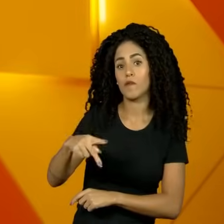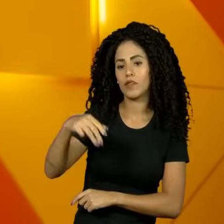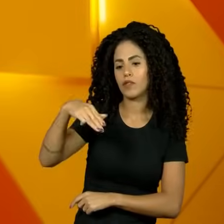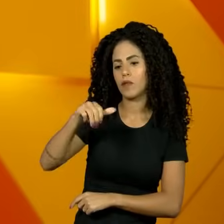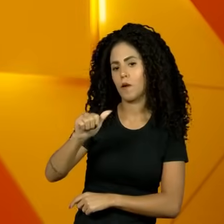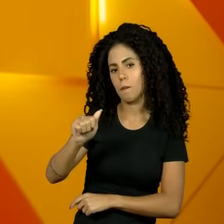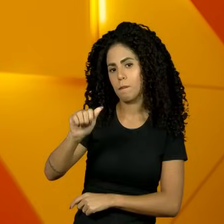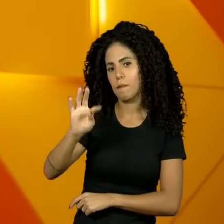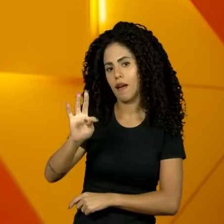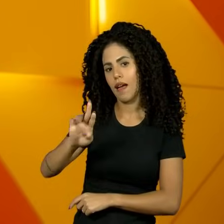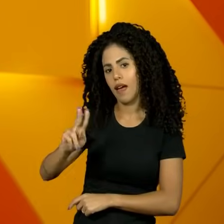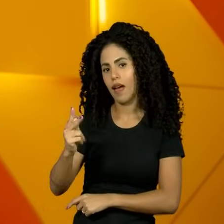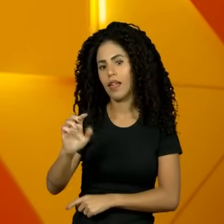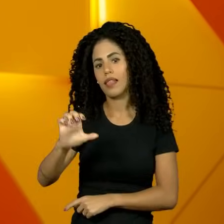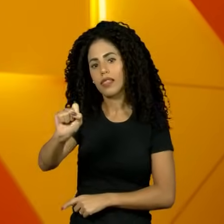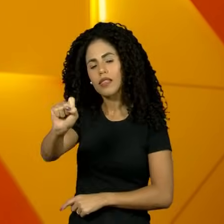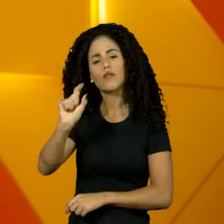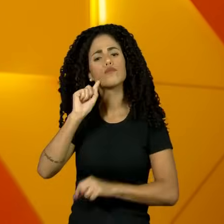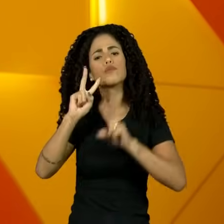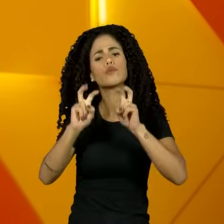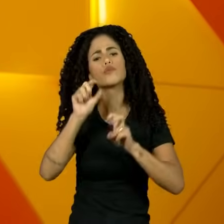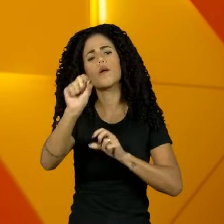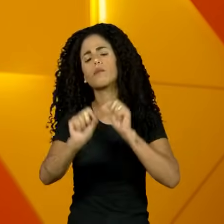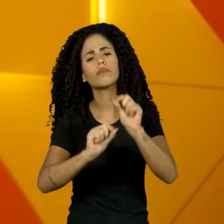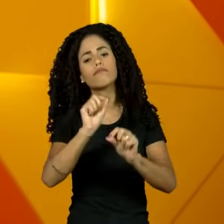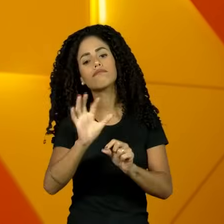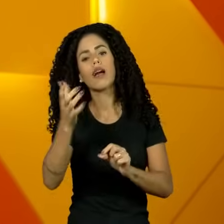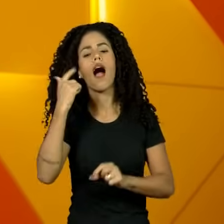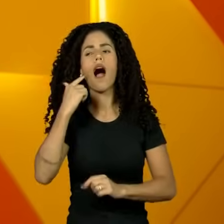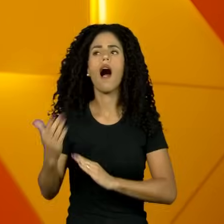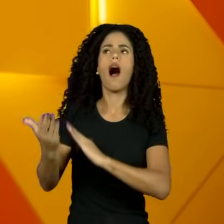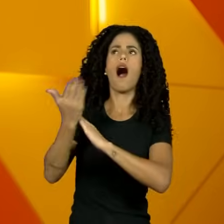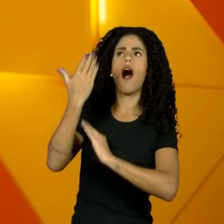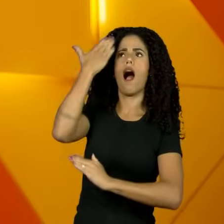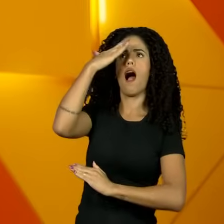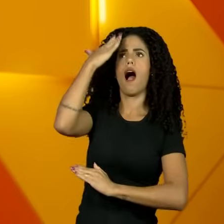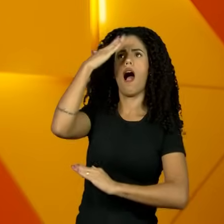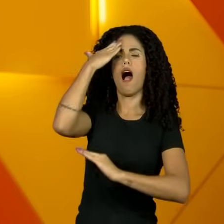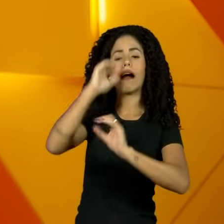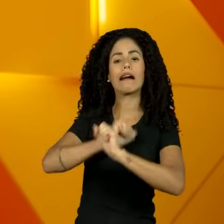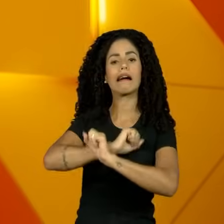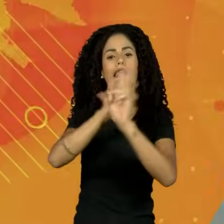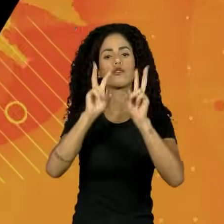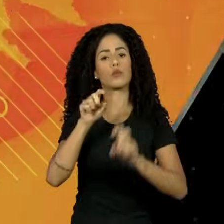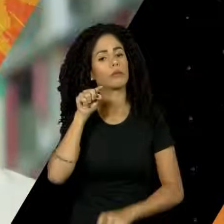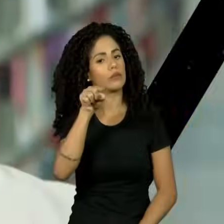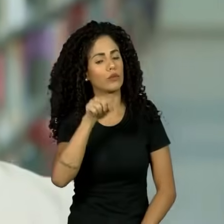Gatto, para conhecer alguns parâmetros que nos ajudam a entender esse conceito.